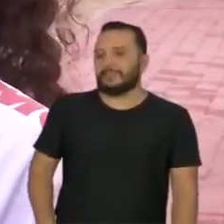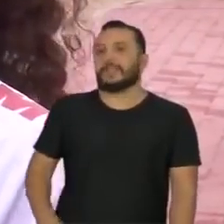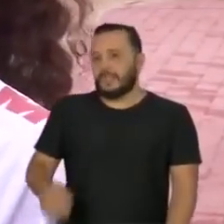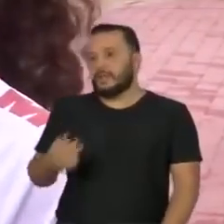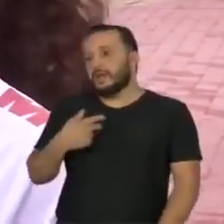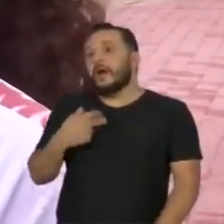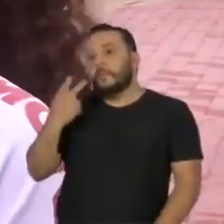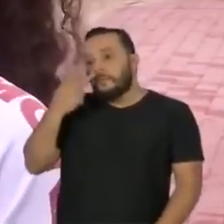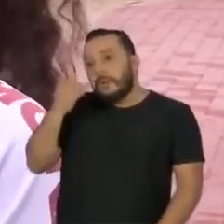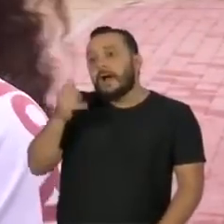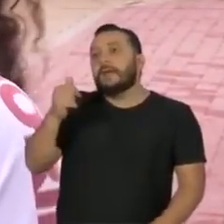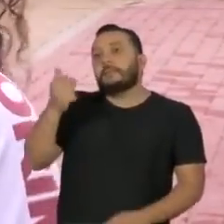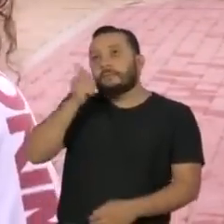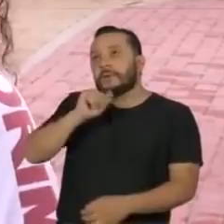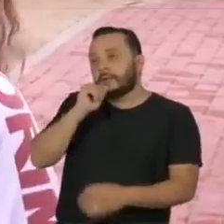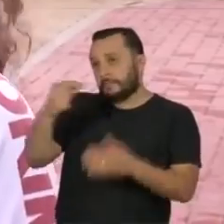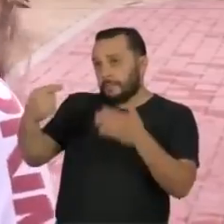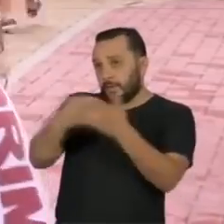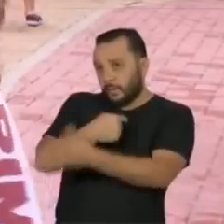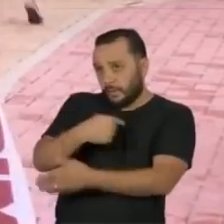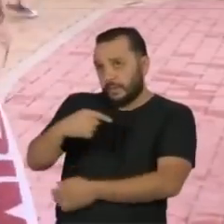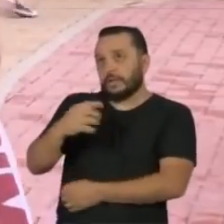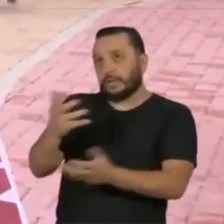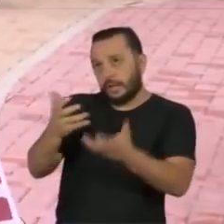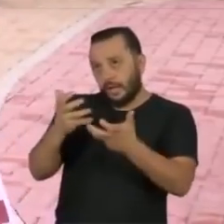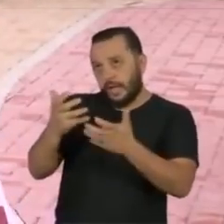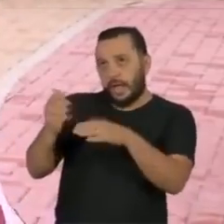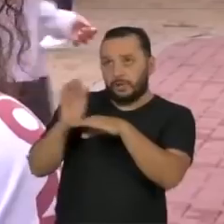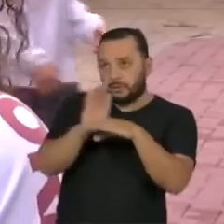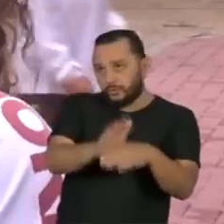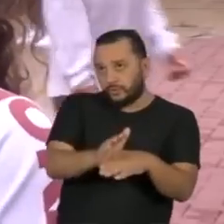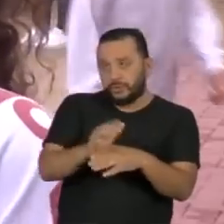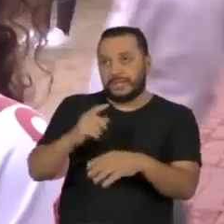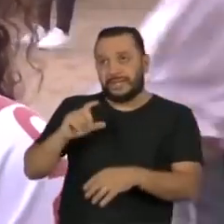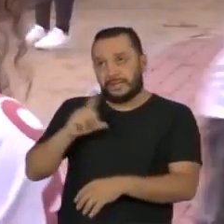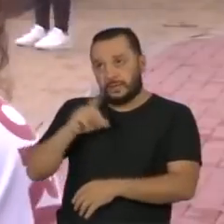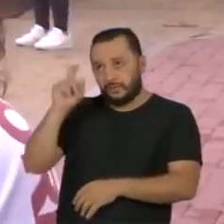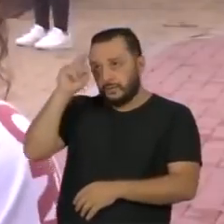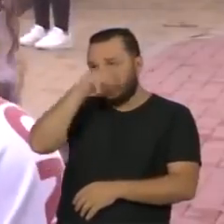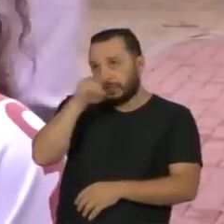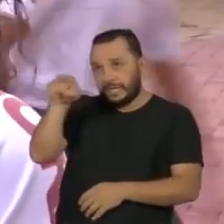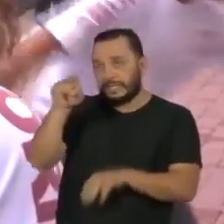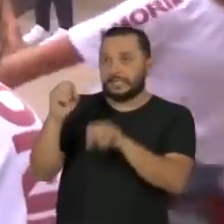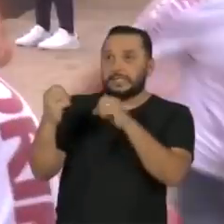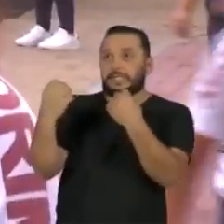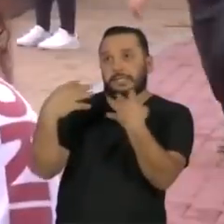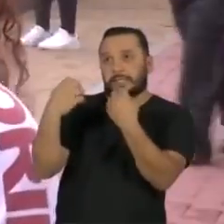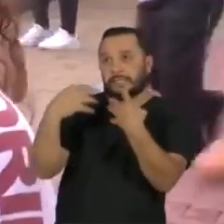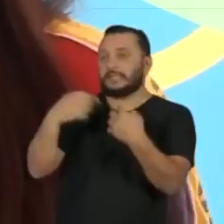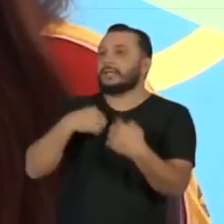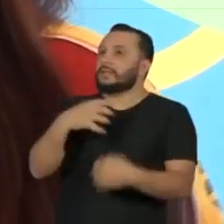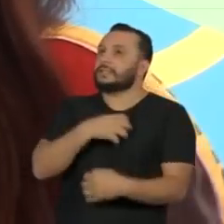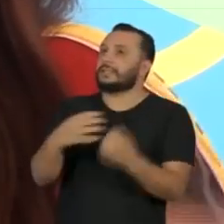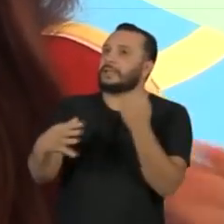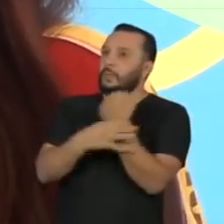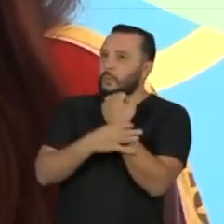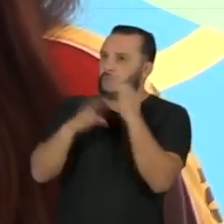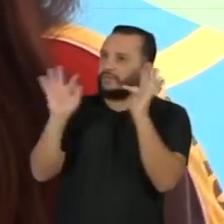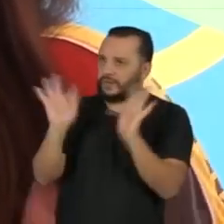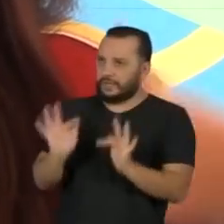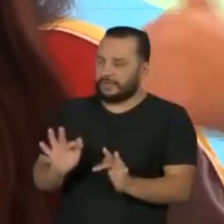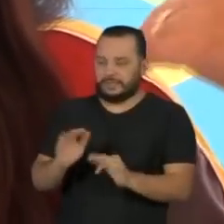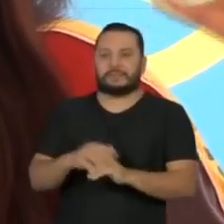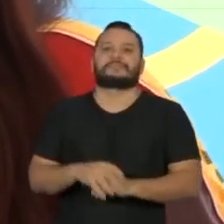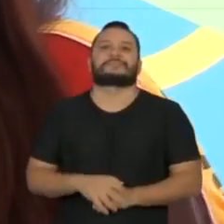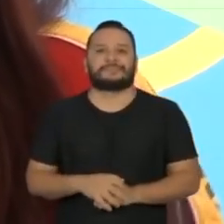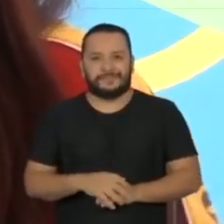quero ajuda, se eu tenho dificuldade, deles lá e me ensinam. Eu me sinto segura, me sinto feliz. O pai, quando ele